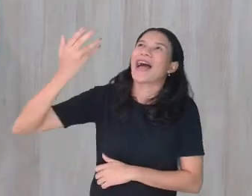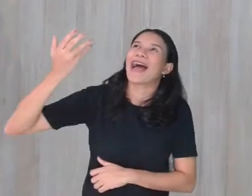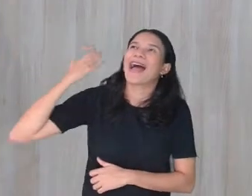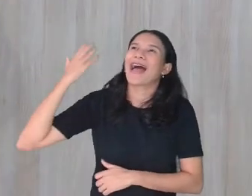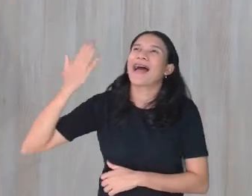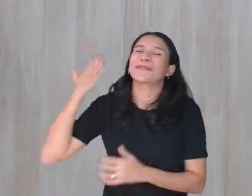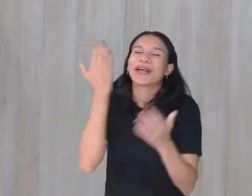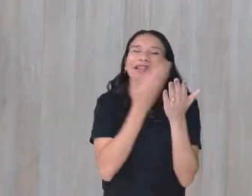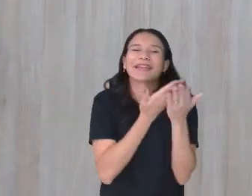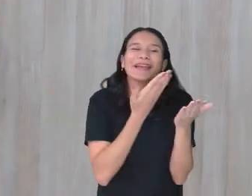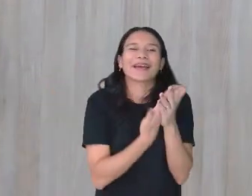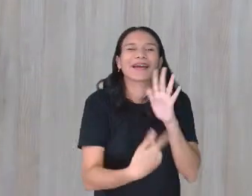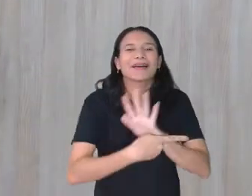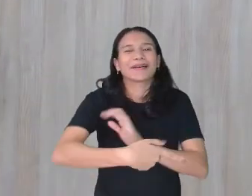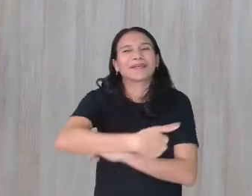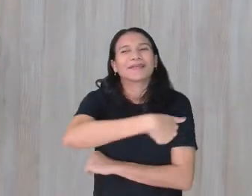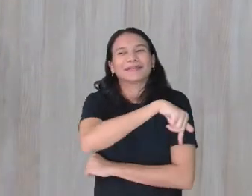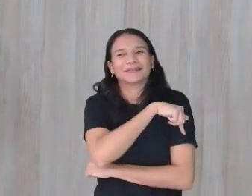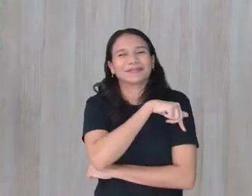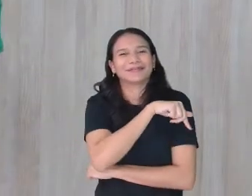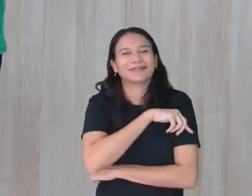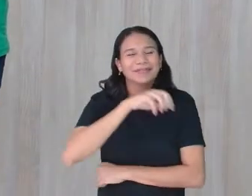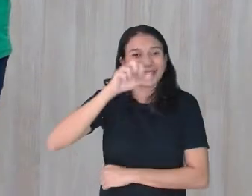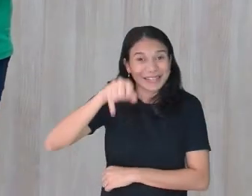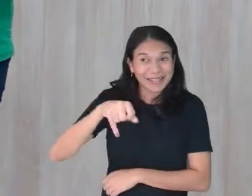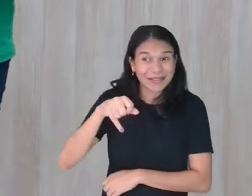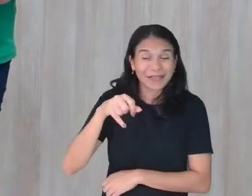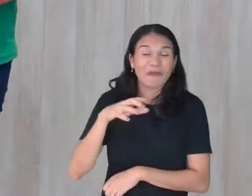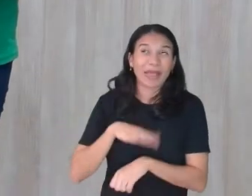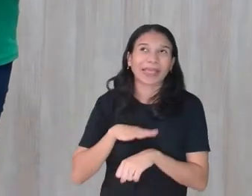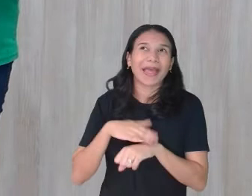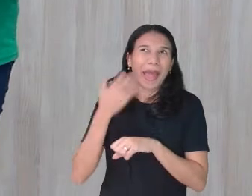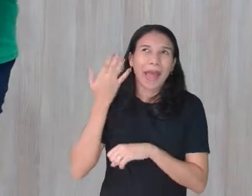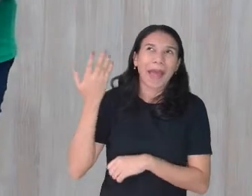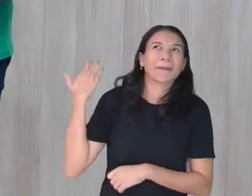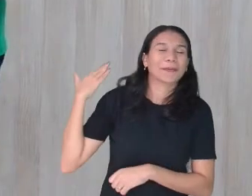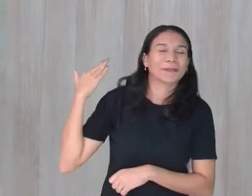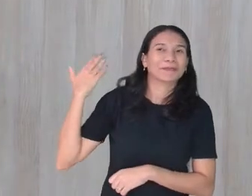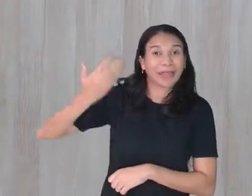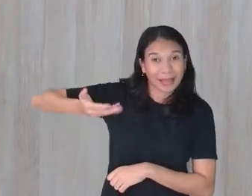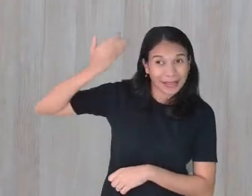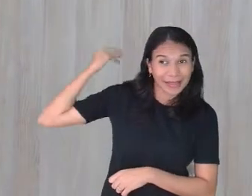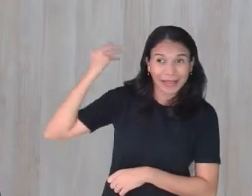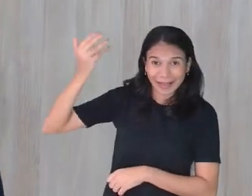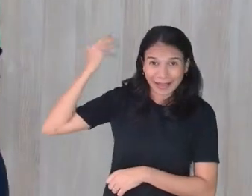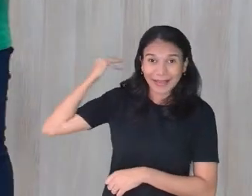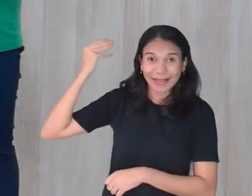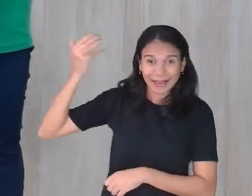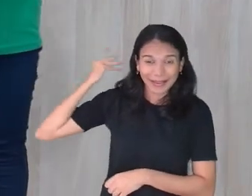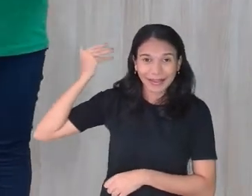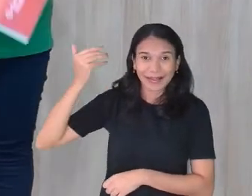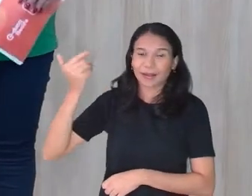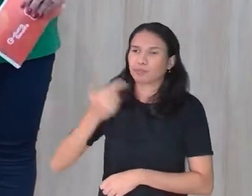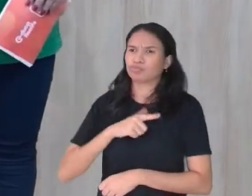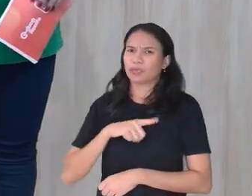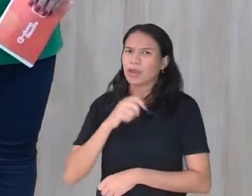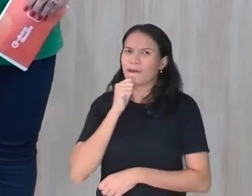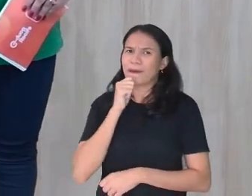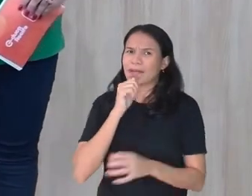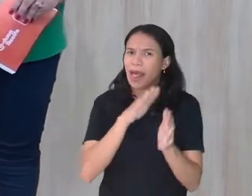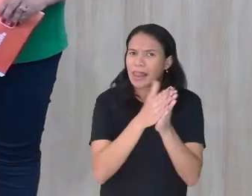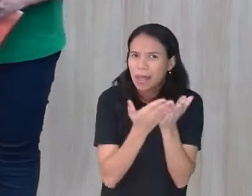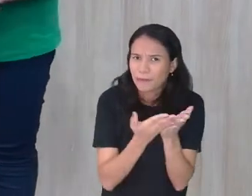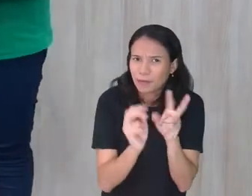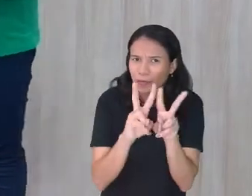de estudantes do 7º ano. Faz um tempinho. Mas lá no nosso 7º ano, nem existia isso ainda nos